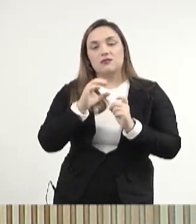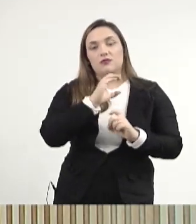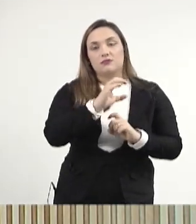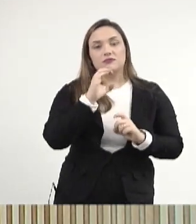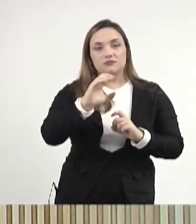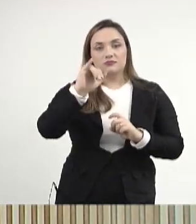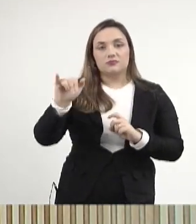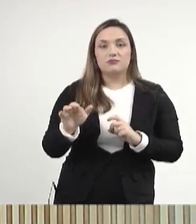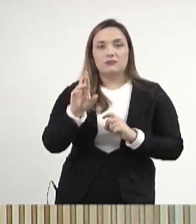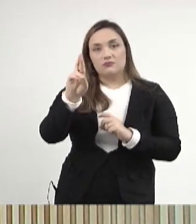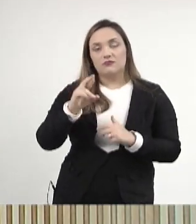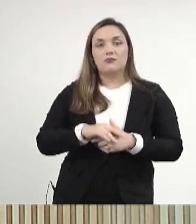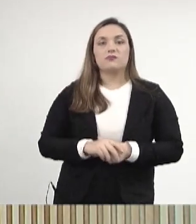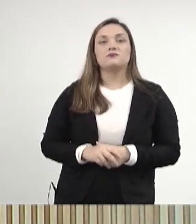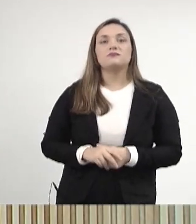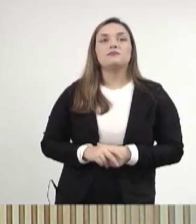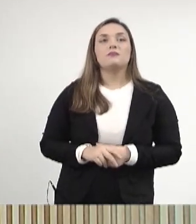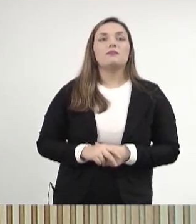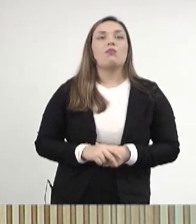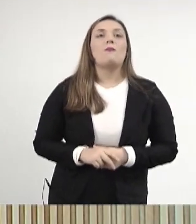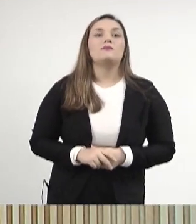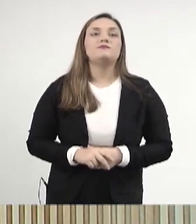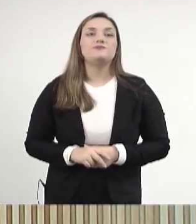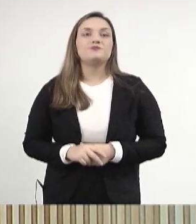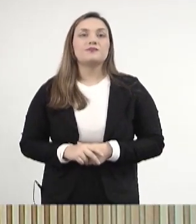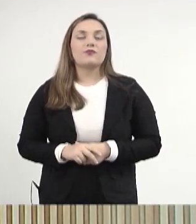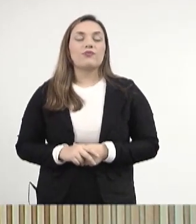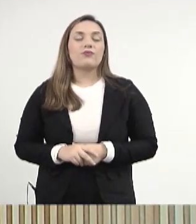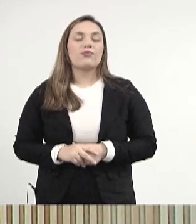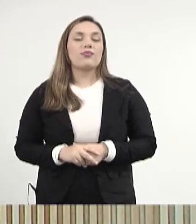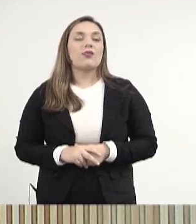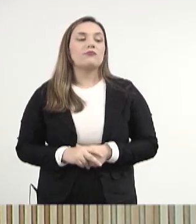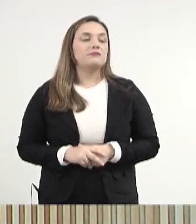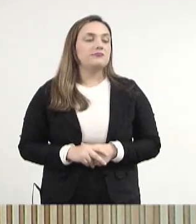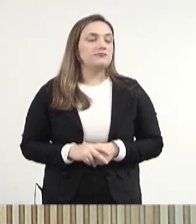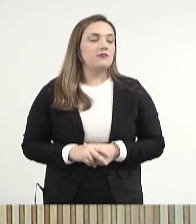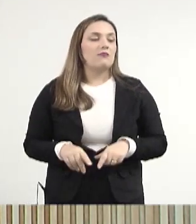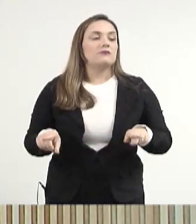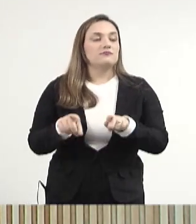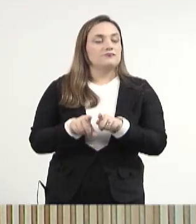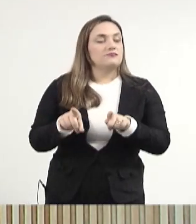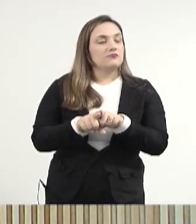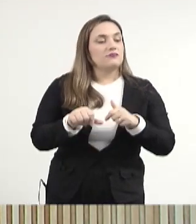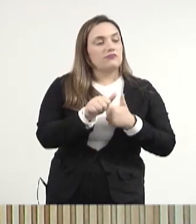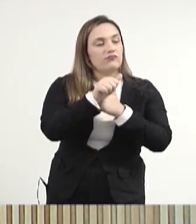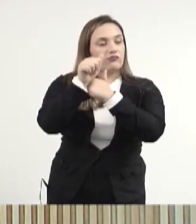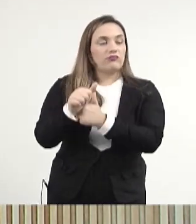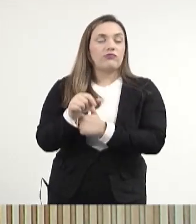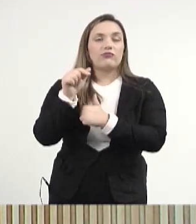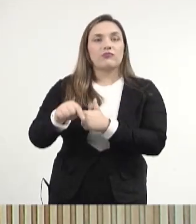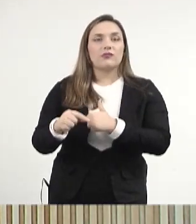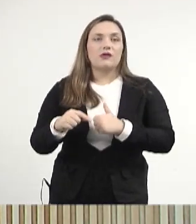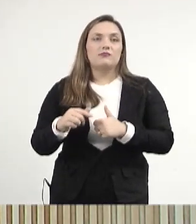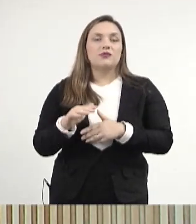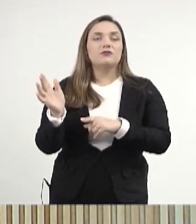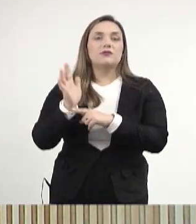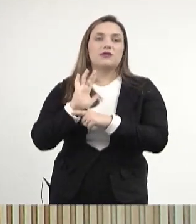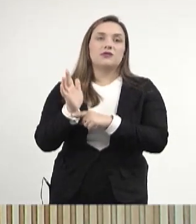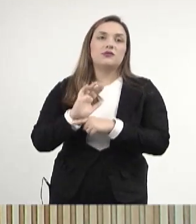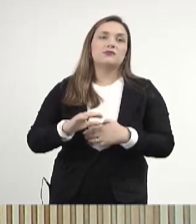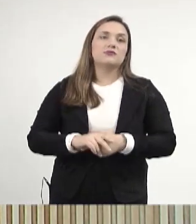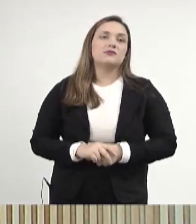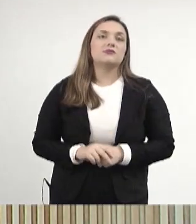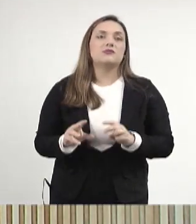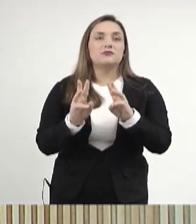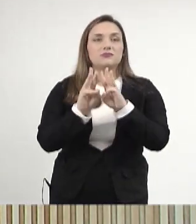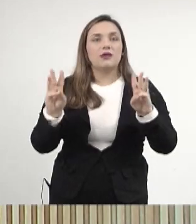de Constituição, Justiça e Redação, hoje, que você também acompanhou junto com eles ao vivo aqui na nossa programação. Matéria completa está